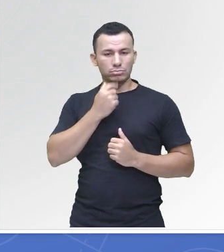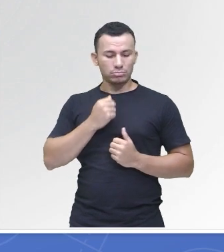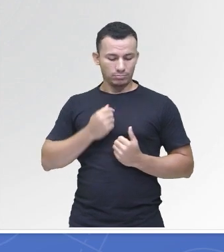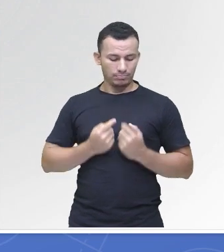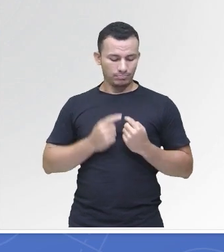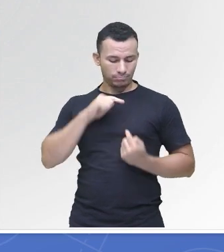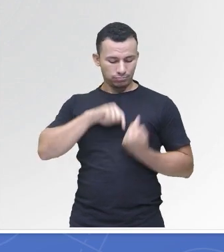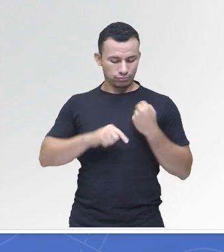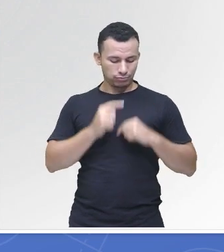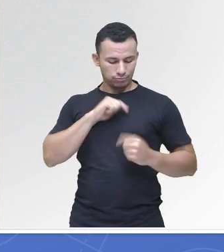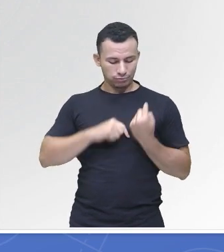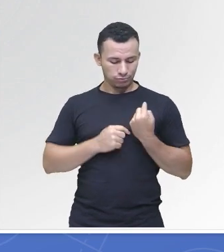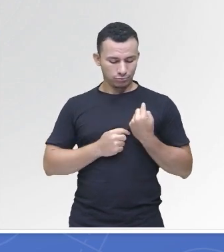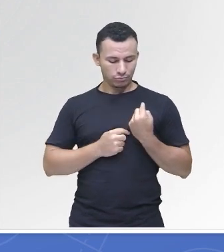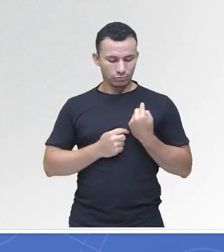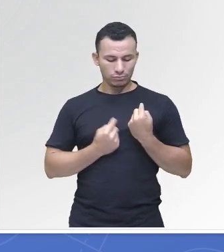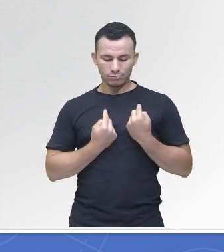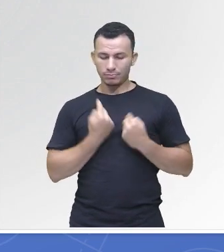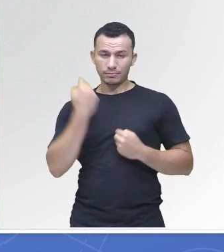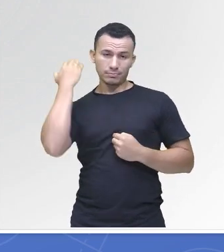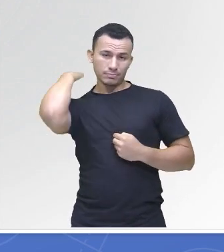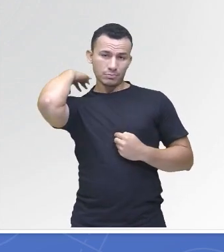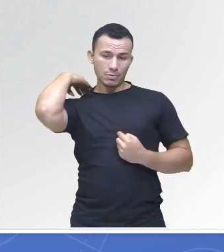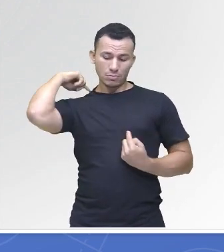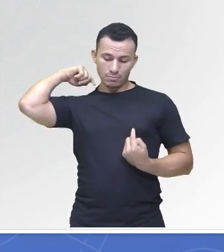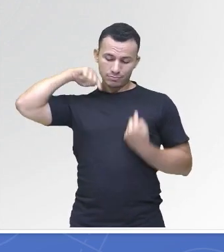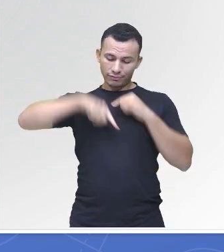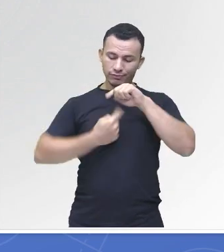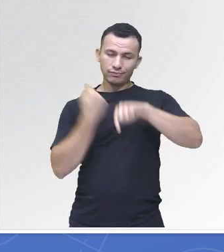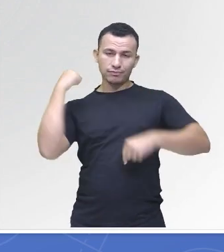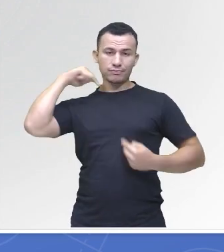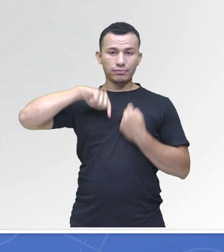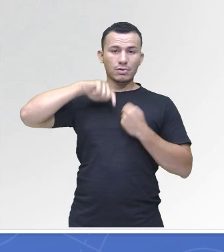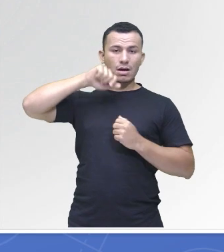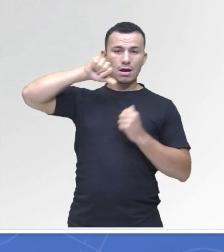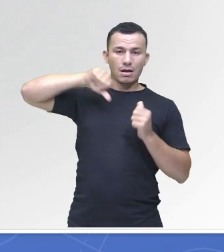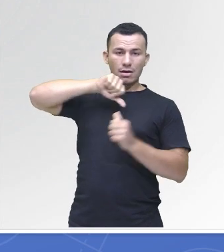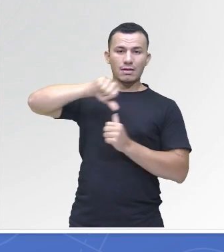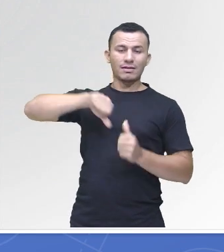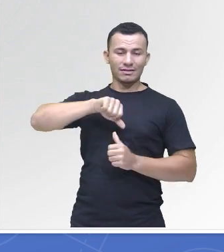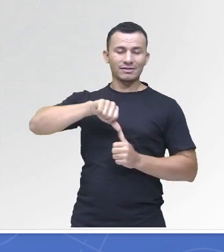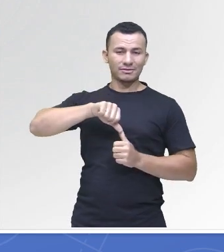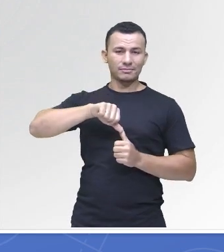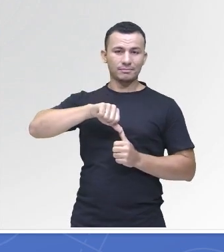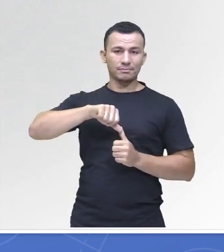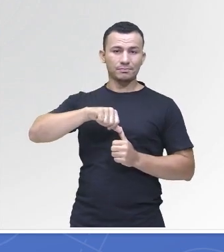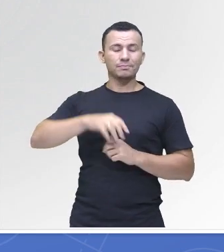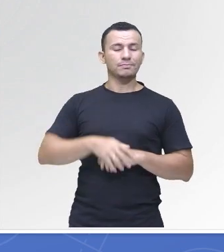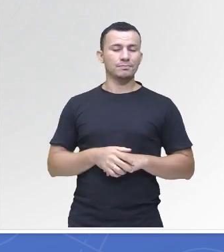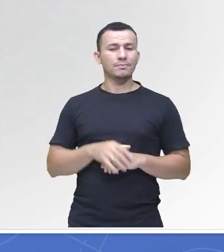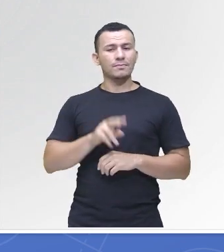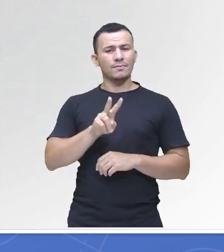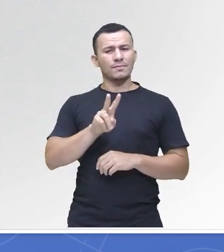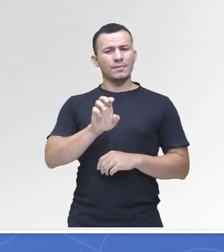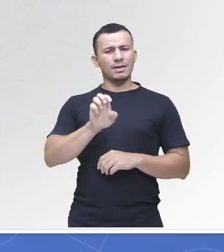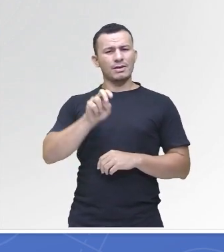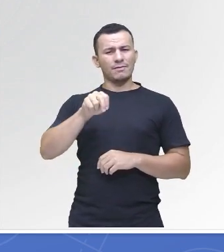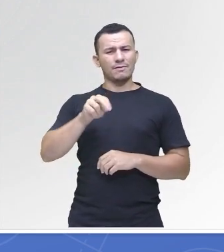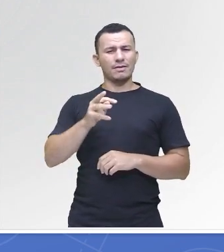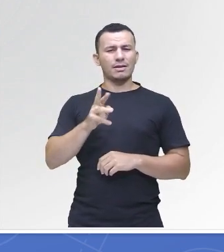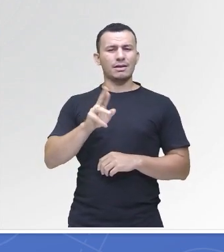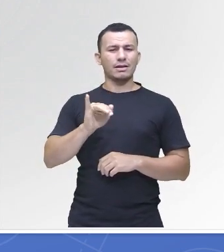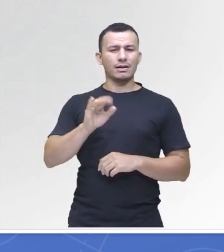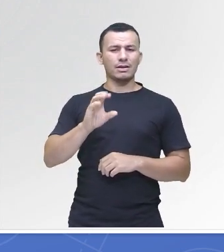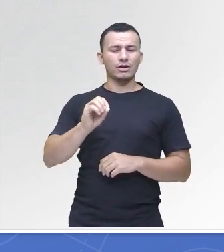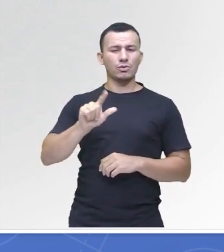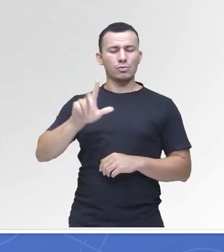pulmão para realizar a troca desses gases, tá bom? E aí, ó, ele segue o ventrículo esquerdo para outras partes do